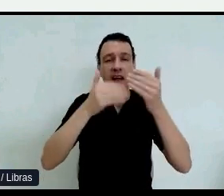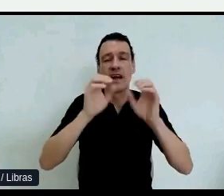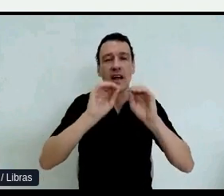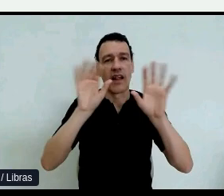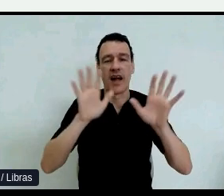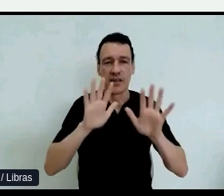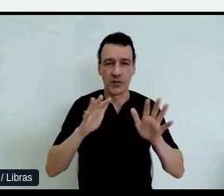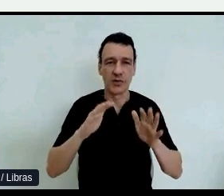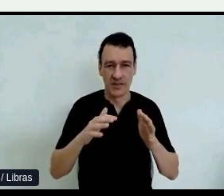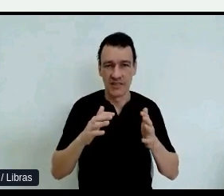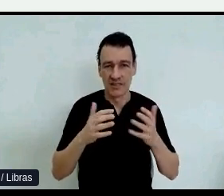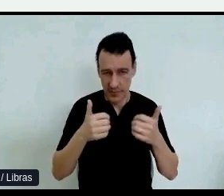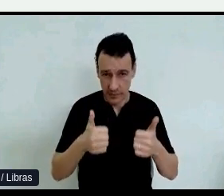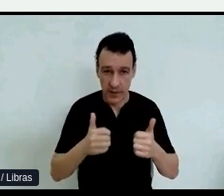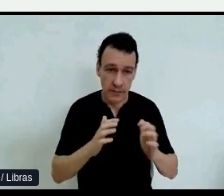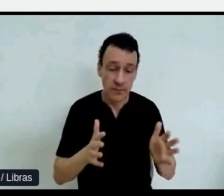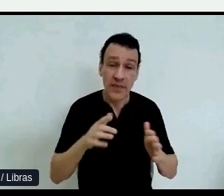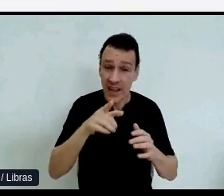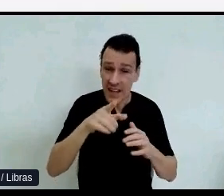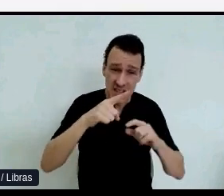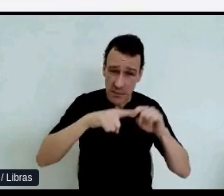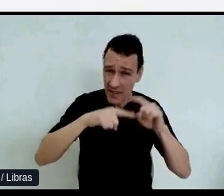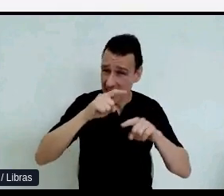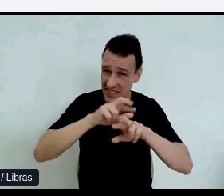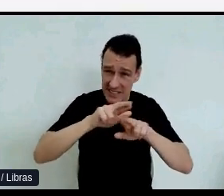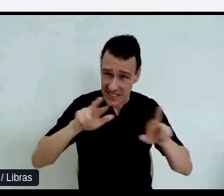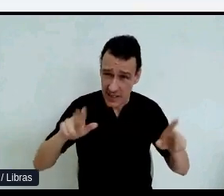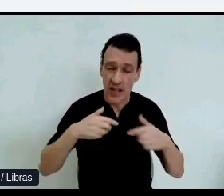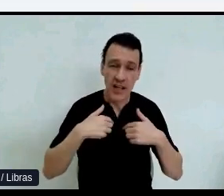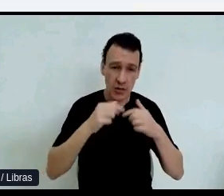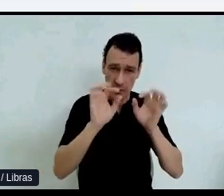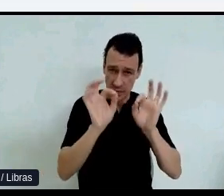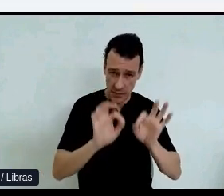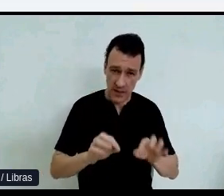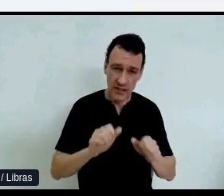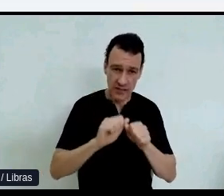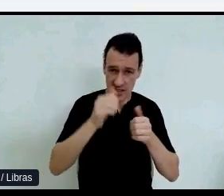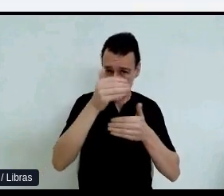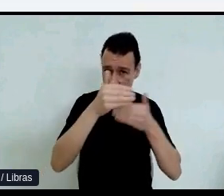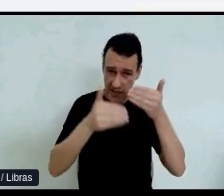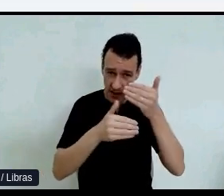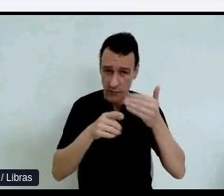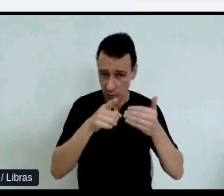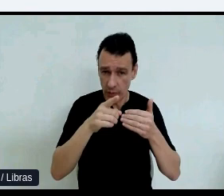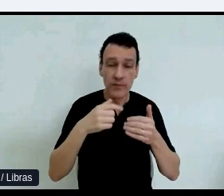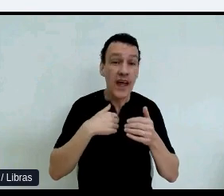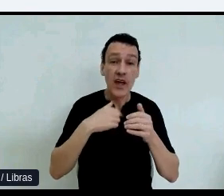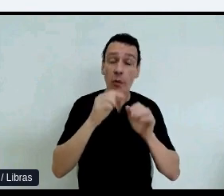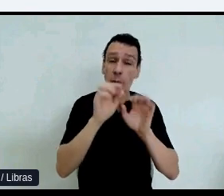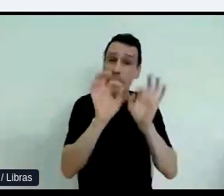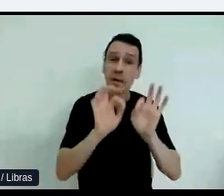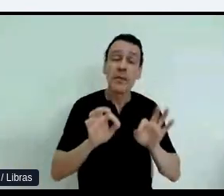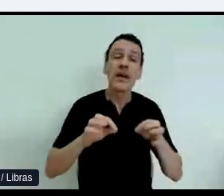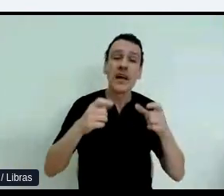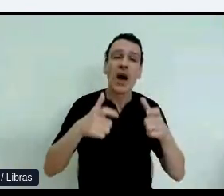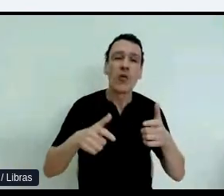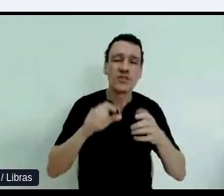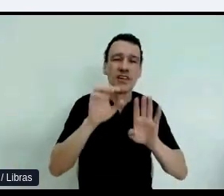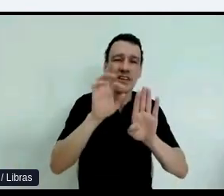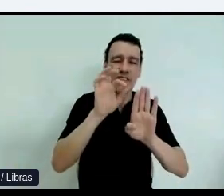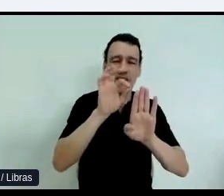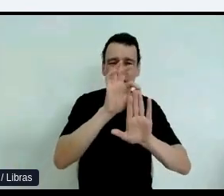E aí esse material eu fiz um arquivo, né, no Figma